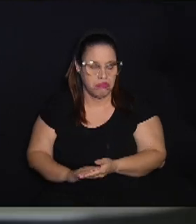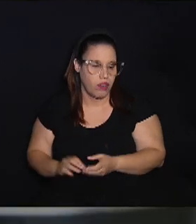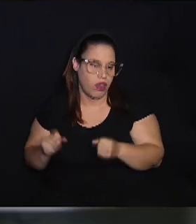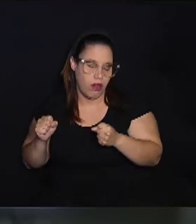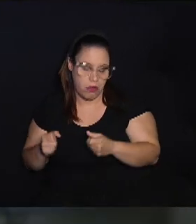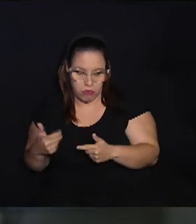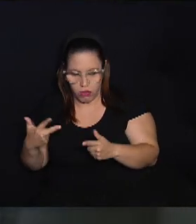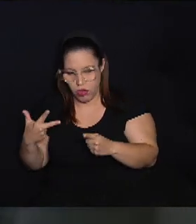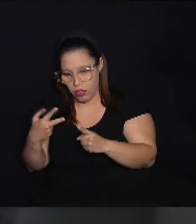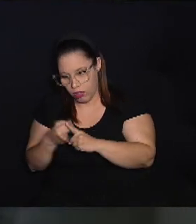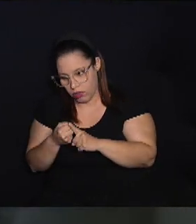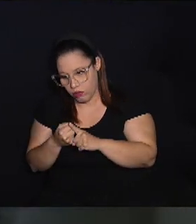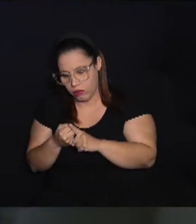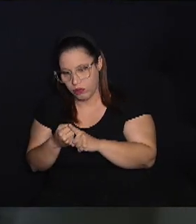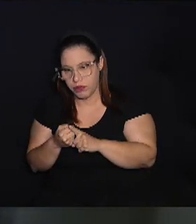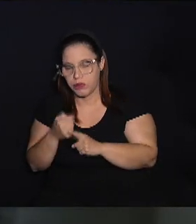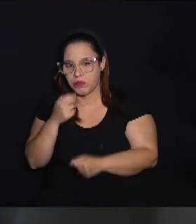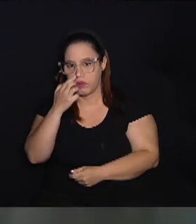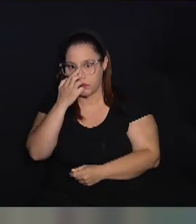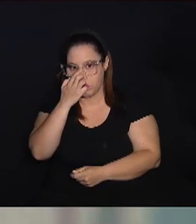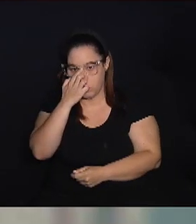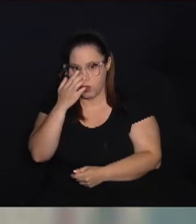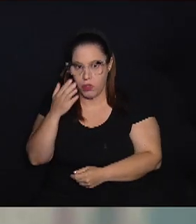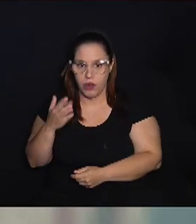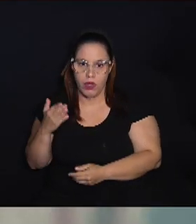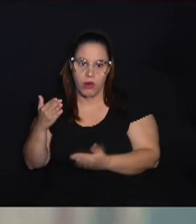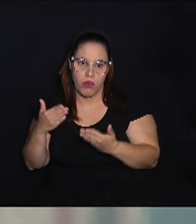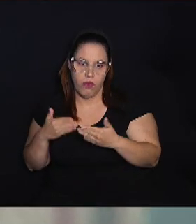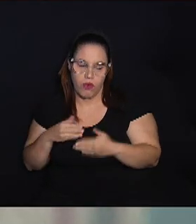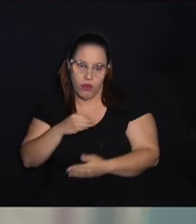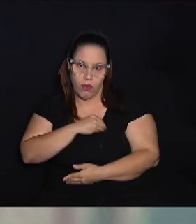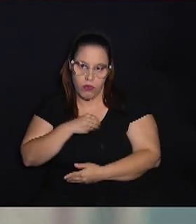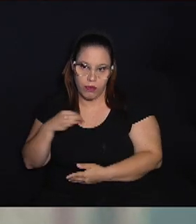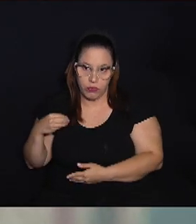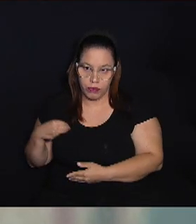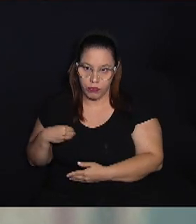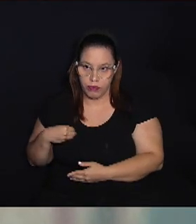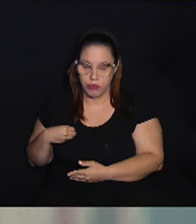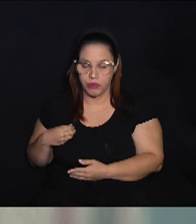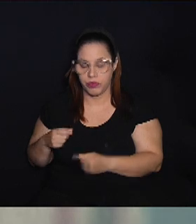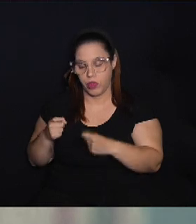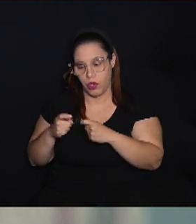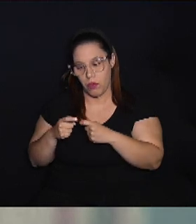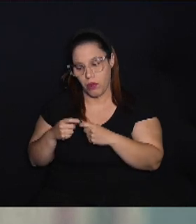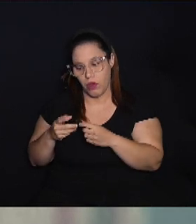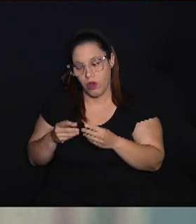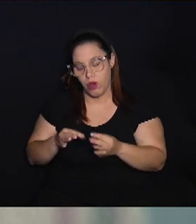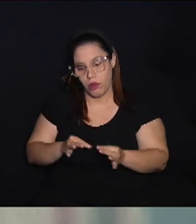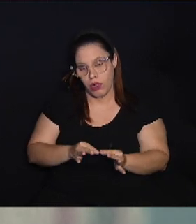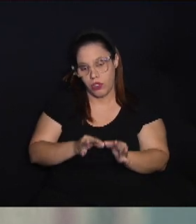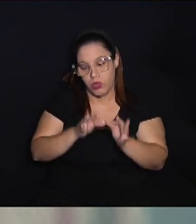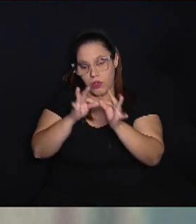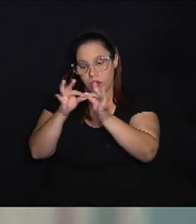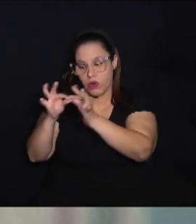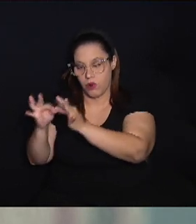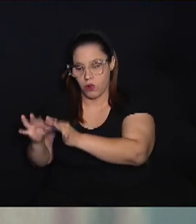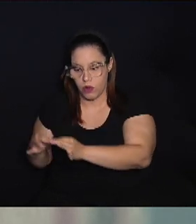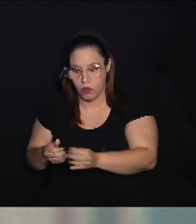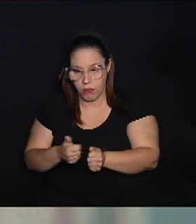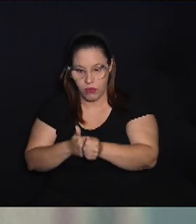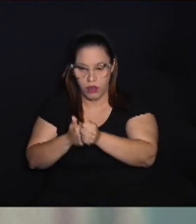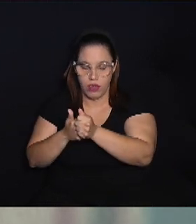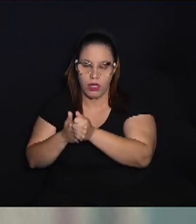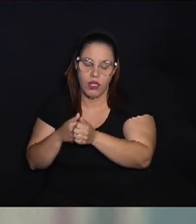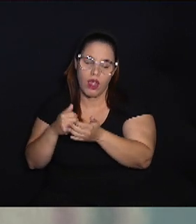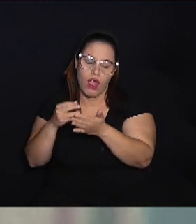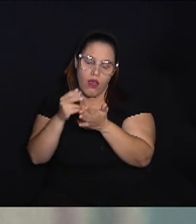desde que tenha uma avaliação do médico assistente. Então, no caso de comorbidade, é importante que o médico que acompanha essa criança também faça uma declaração de que ela